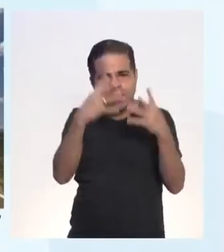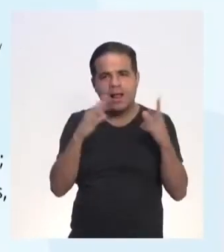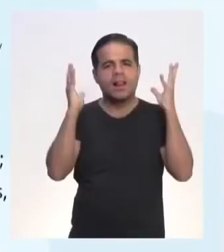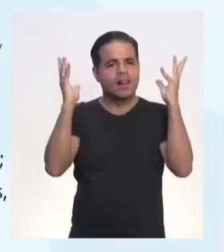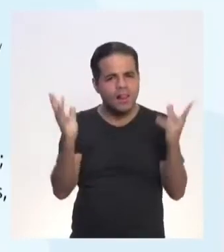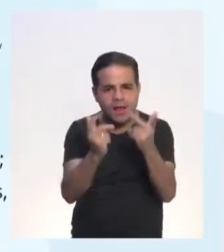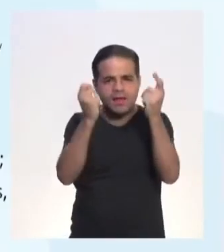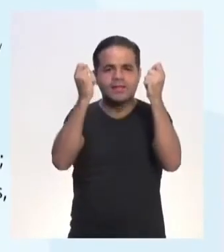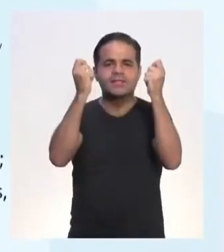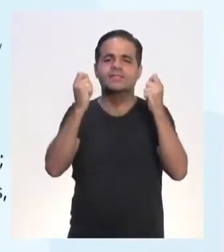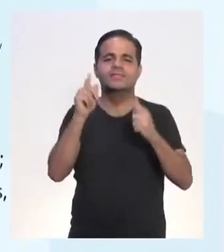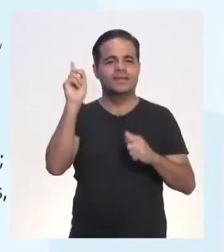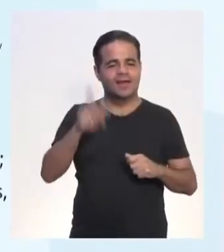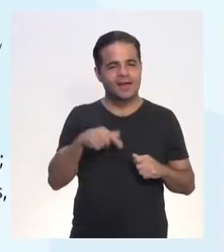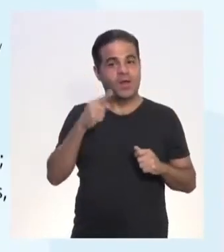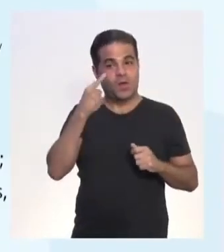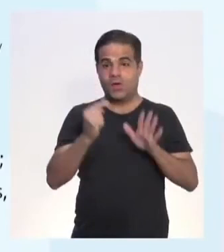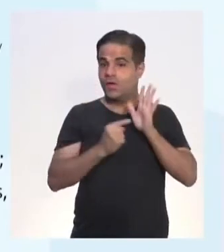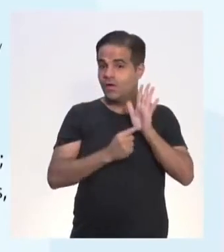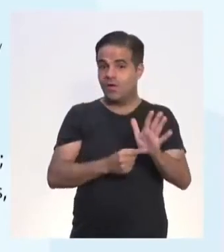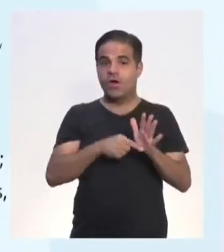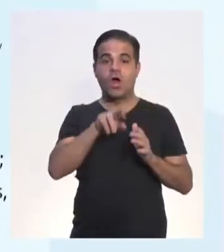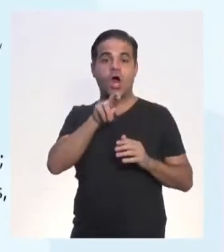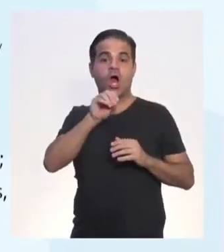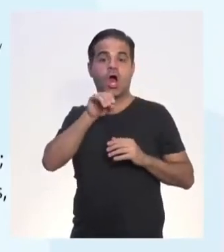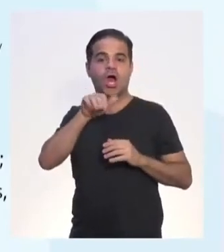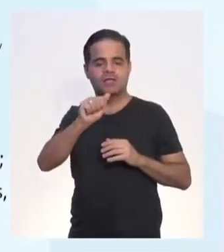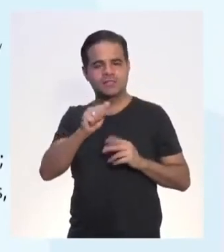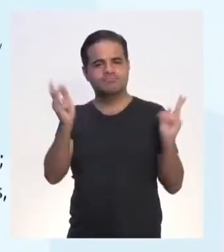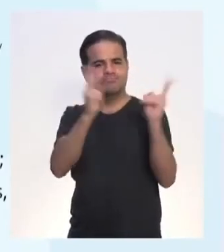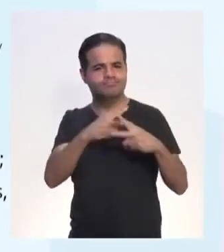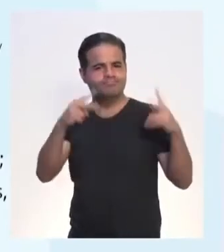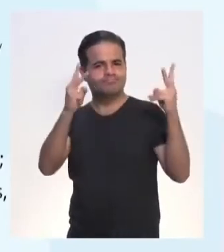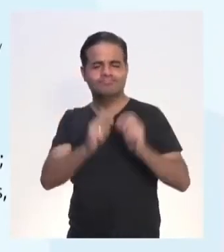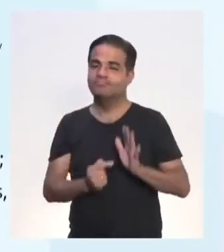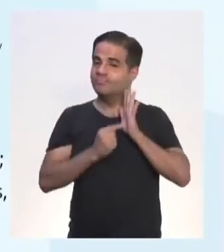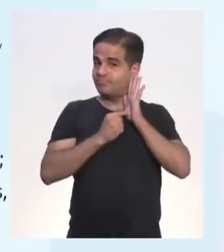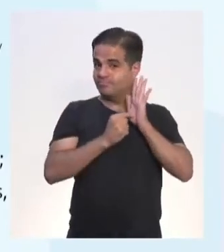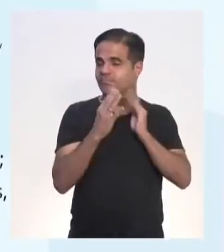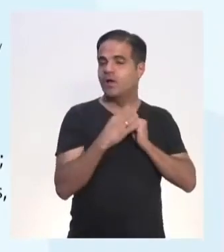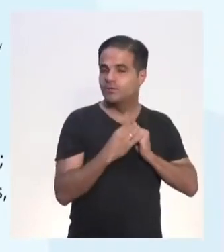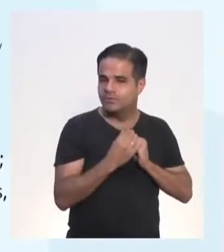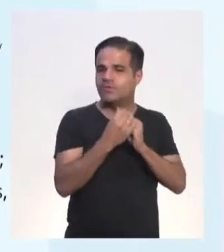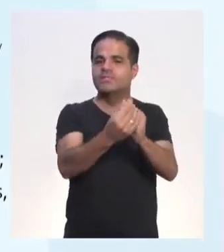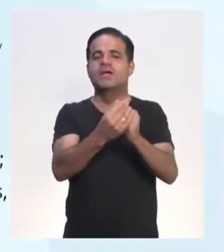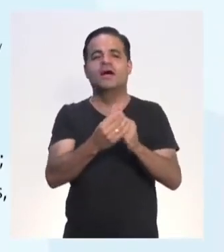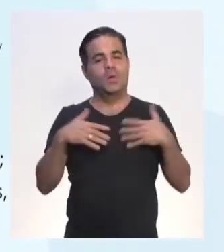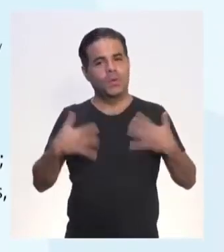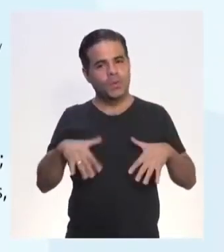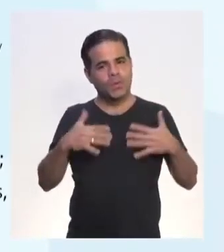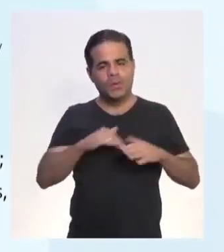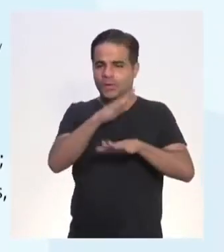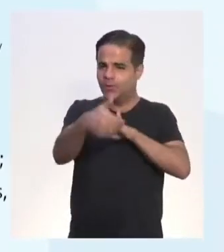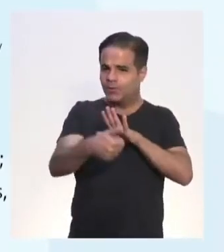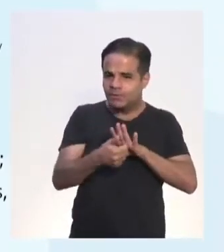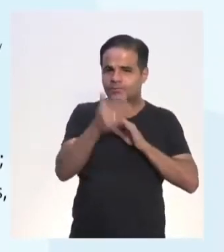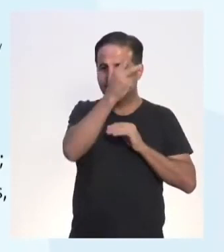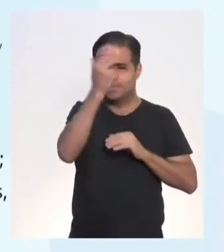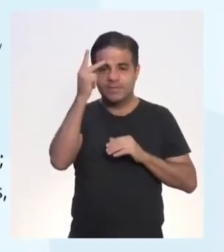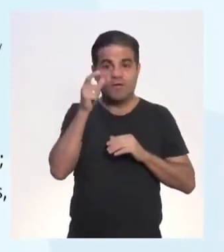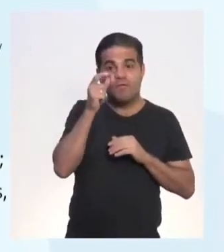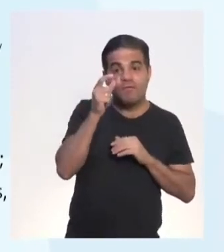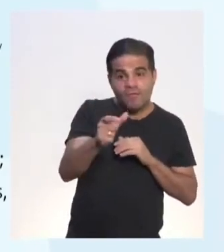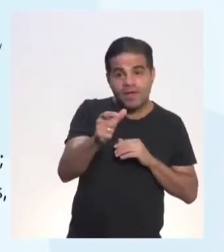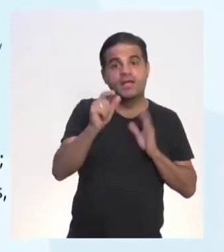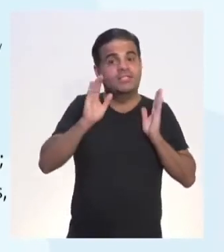um lugar que eu amo. Isso. Rosa dos Ventos ali para posicionar o direcionamento, bastante comum, né? Todo mundo certamente já viu isso